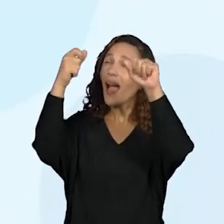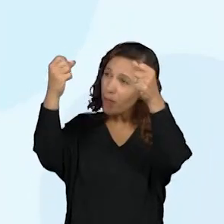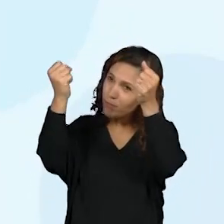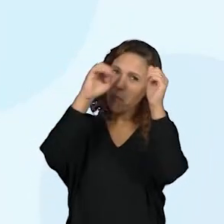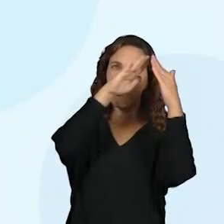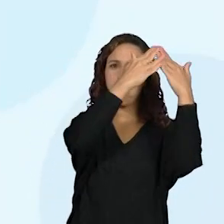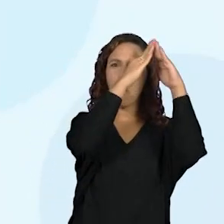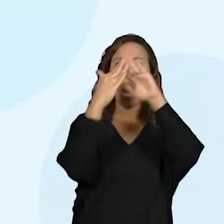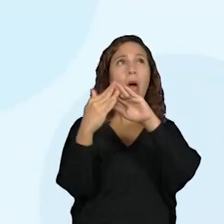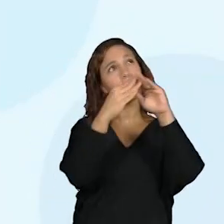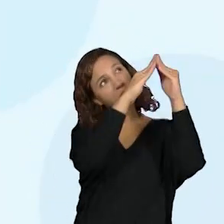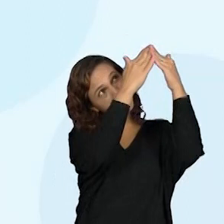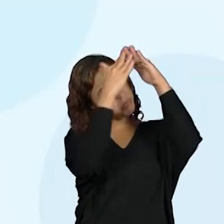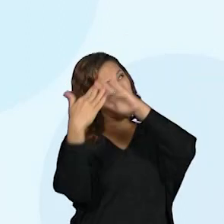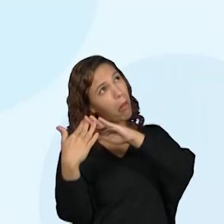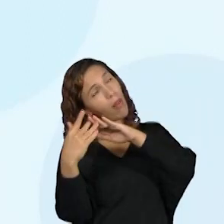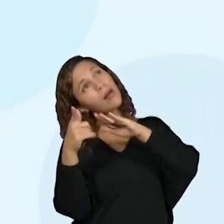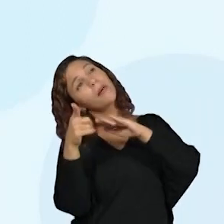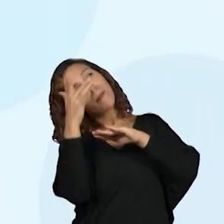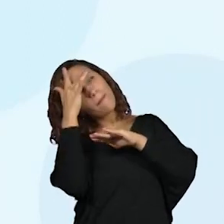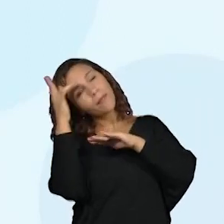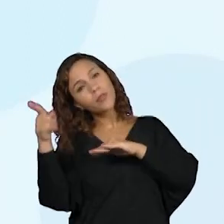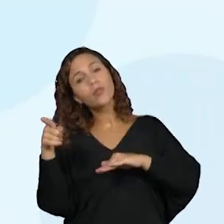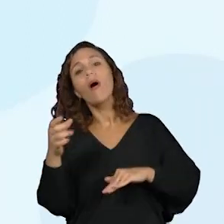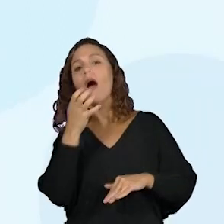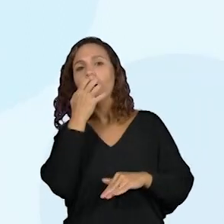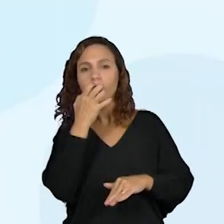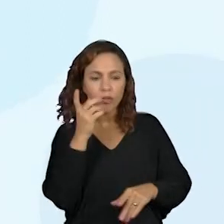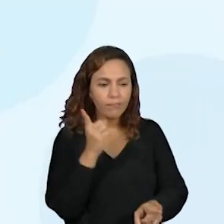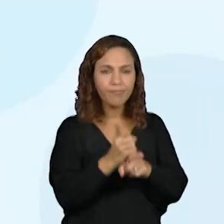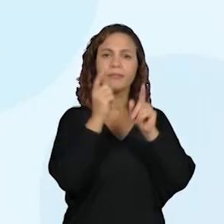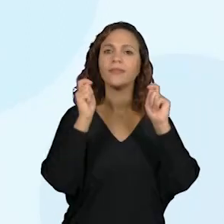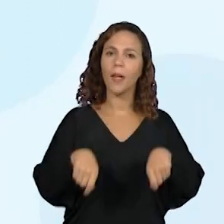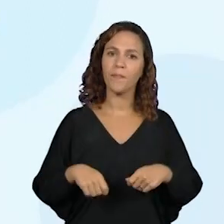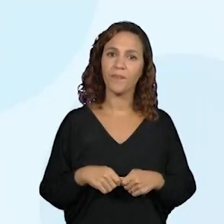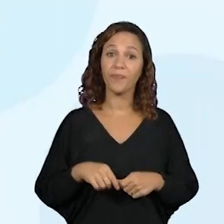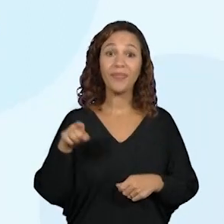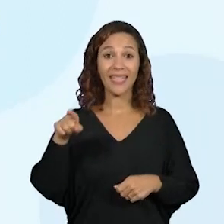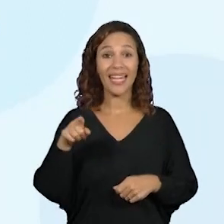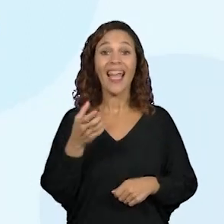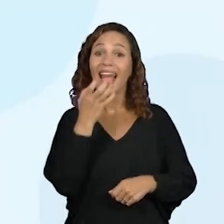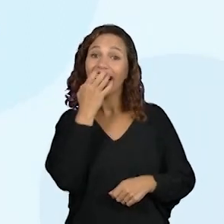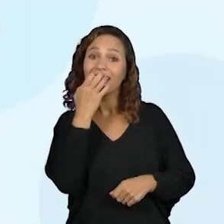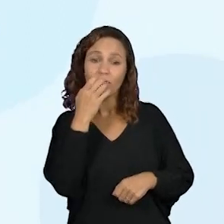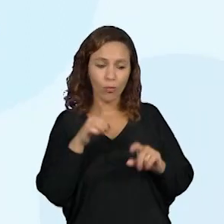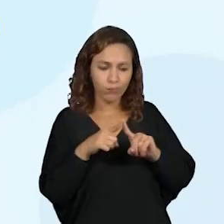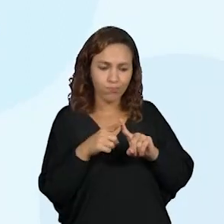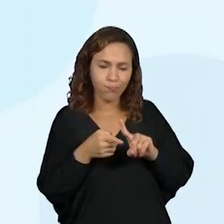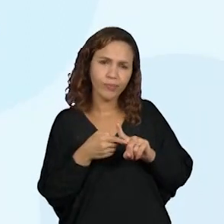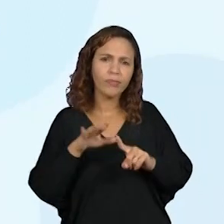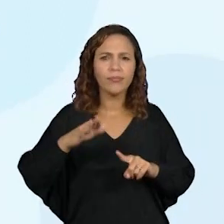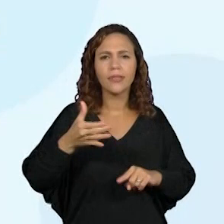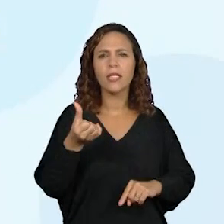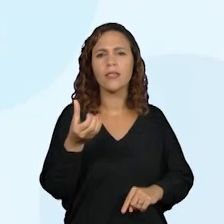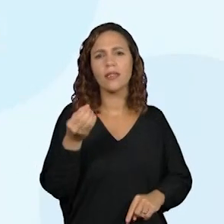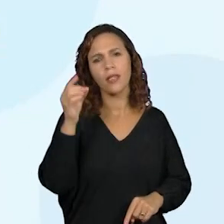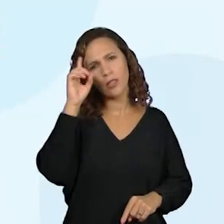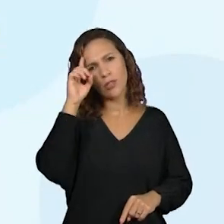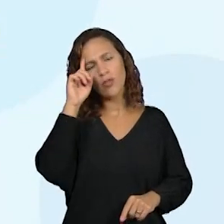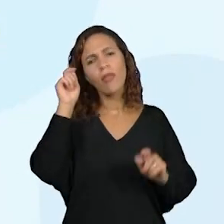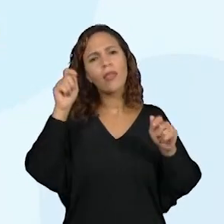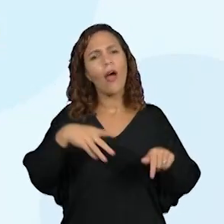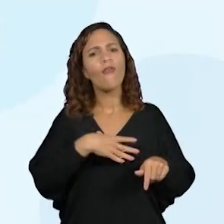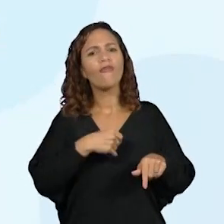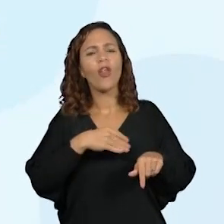a gestação dos cães dura em média 60 dias e gera um número variado de